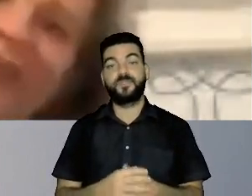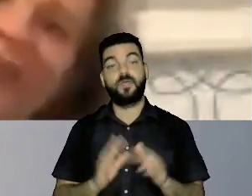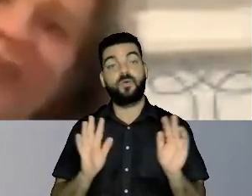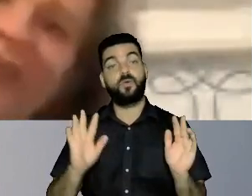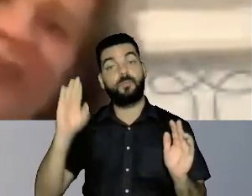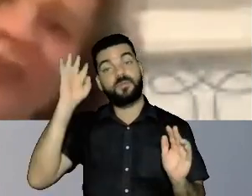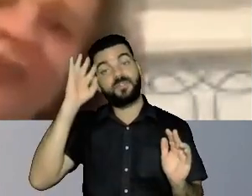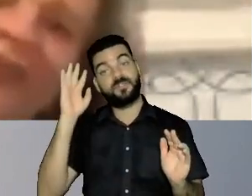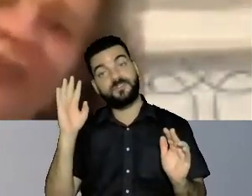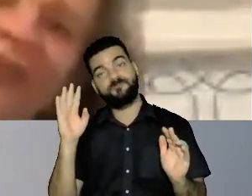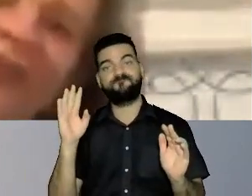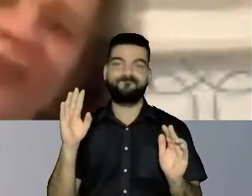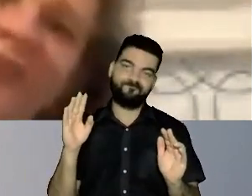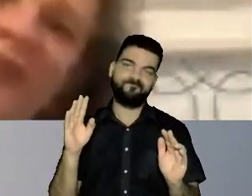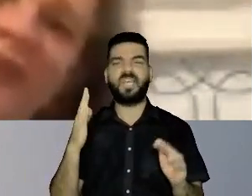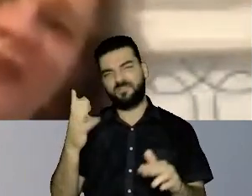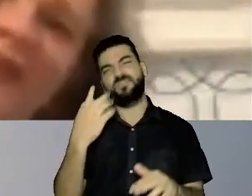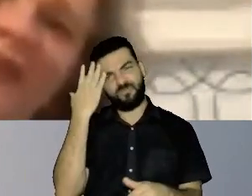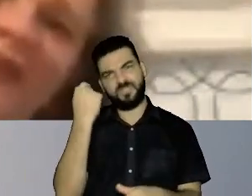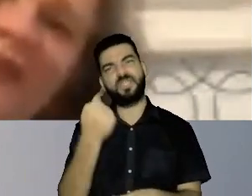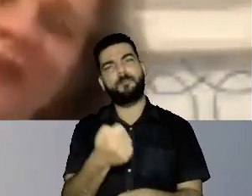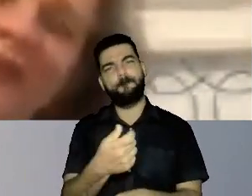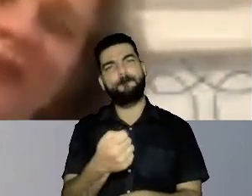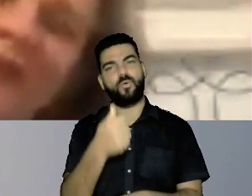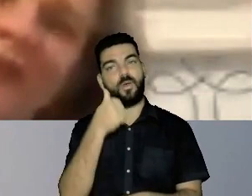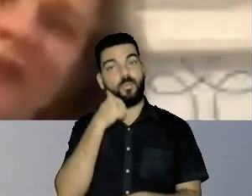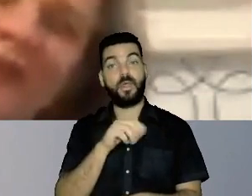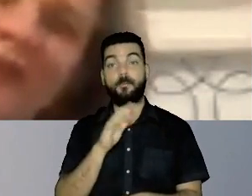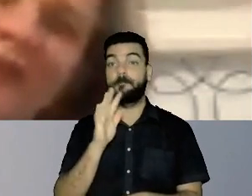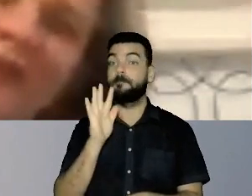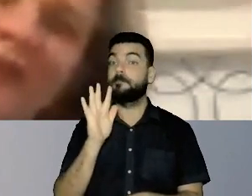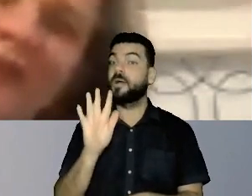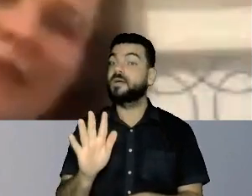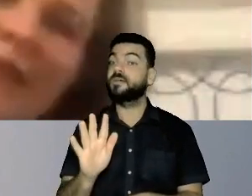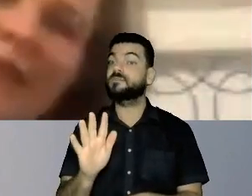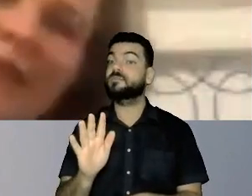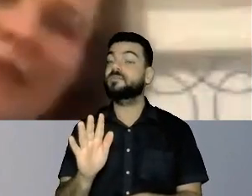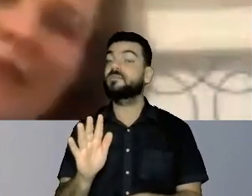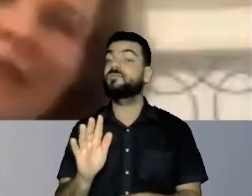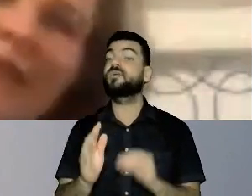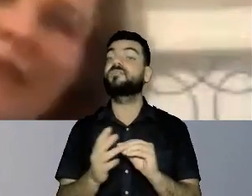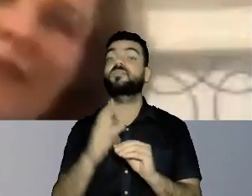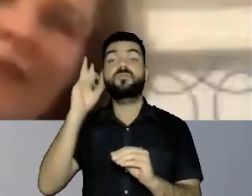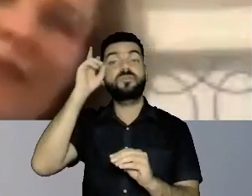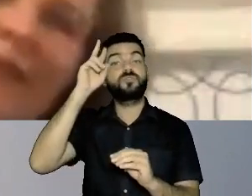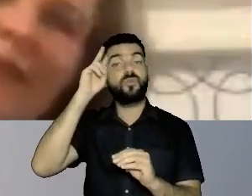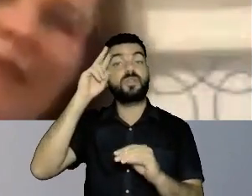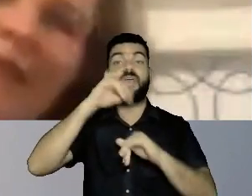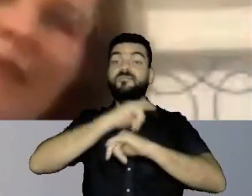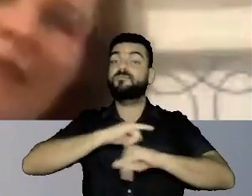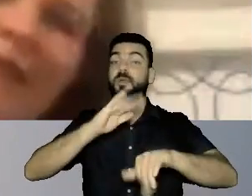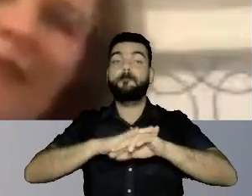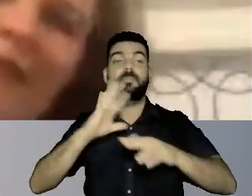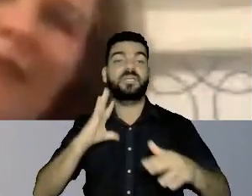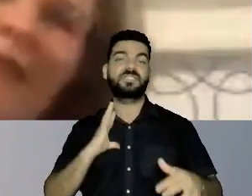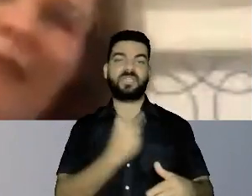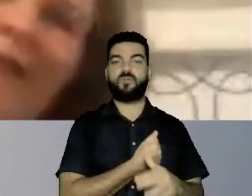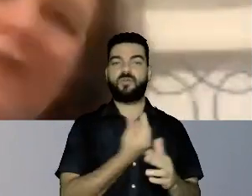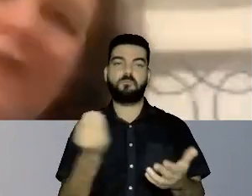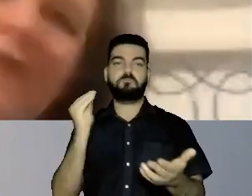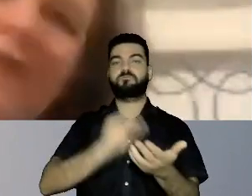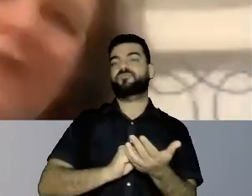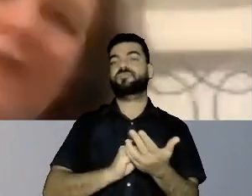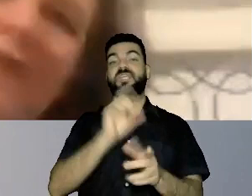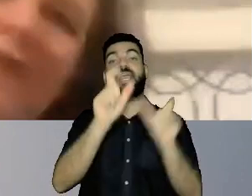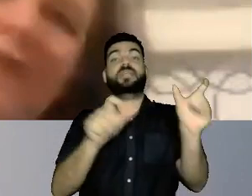quê? O pressuposto é que a gente não tenha muitas mulheres artistas. Na verdade, o que a gente não